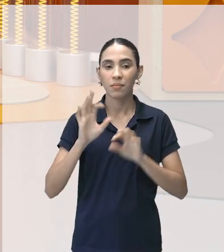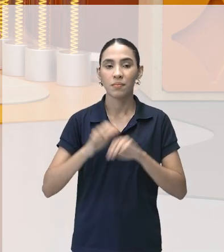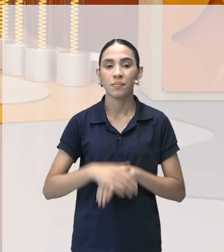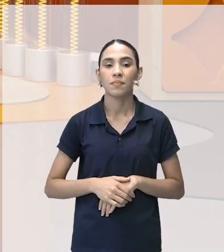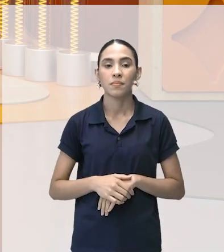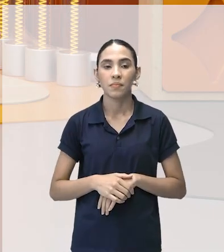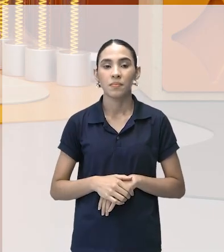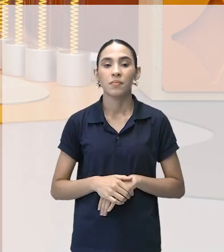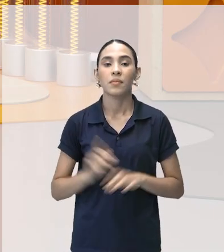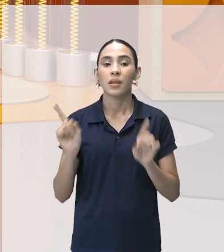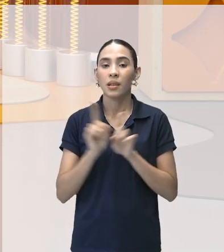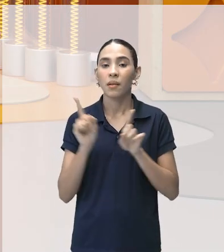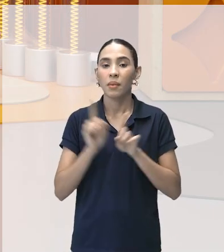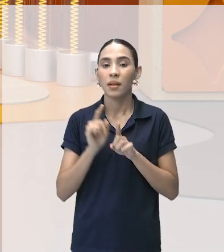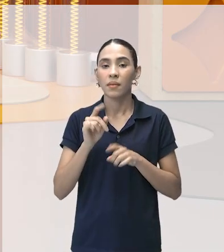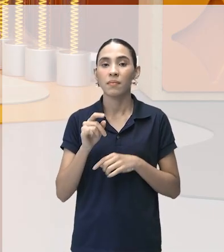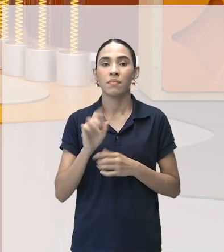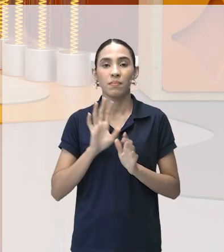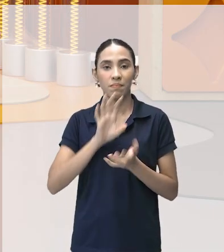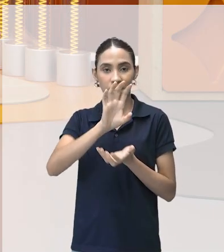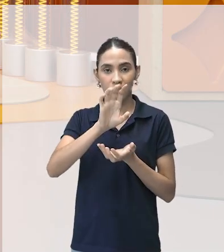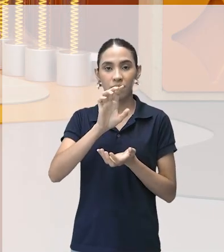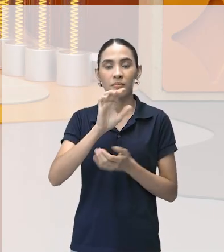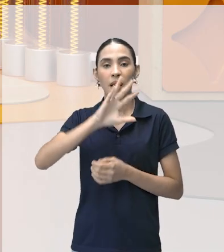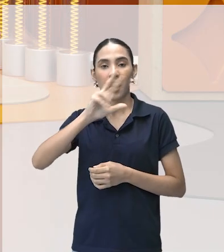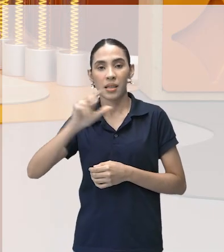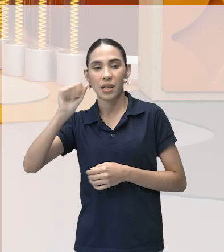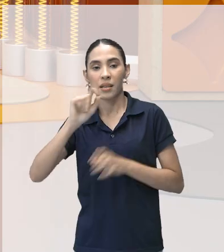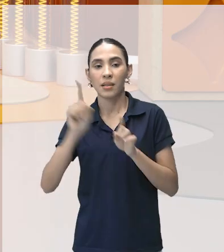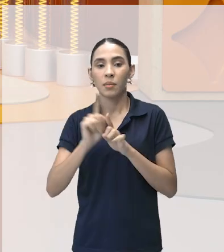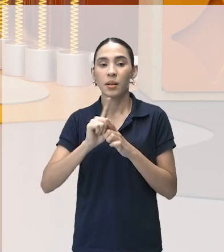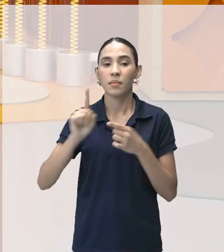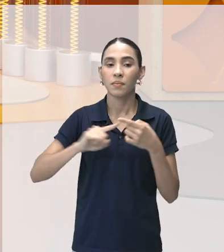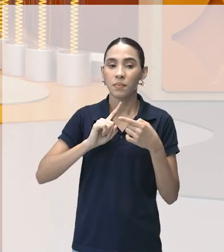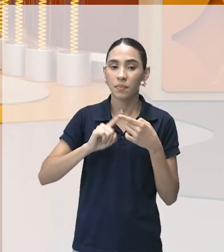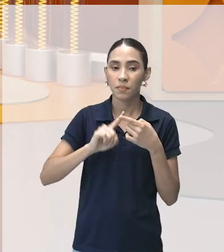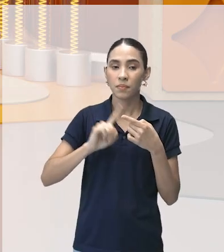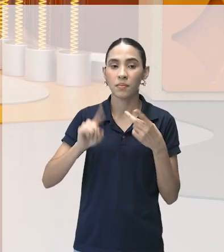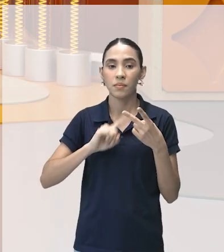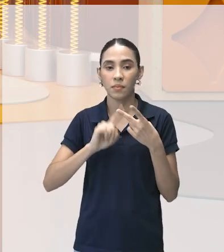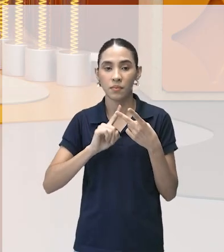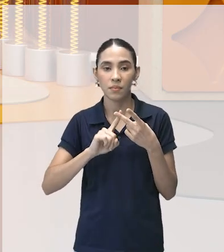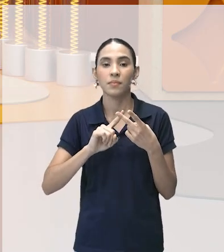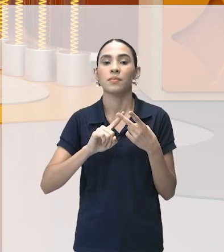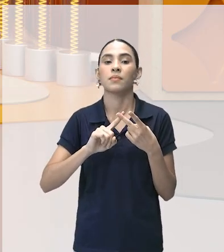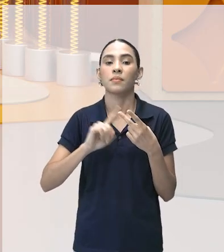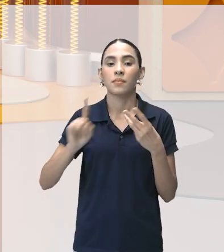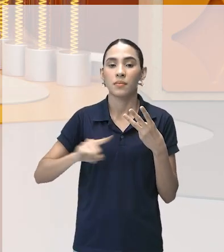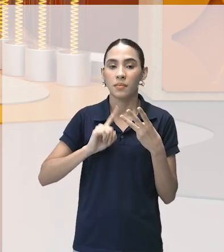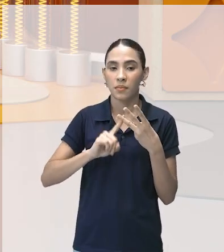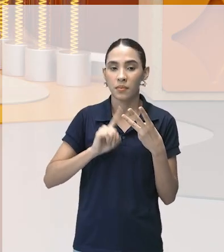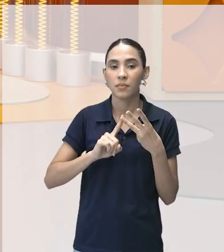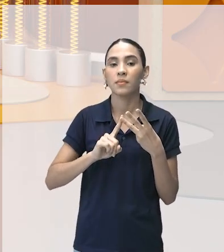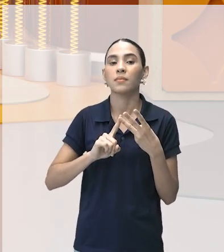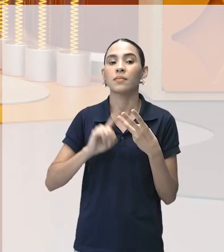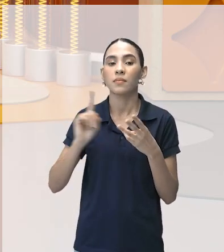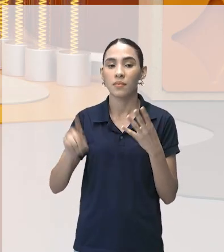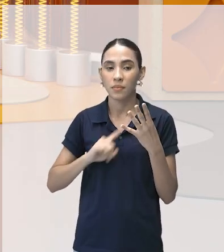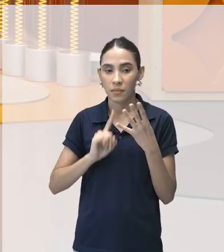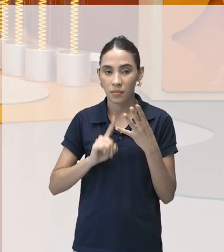extensão aí vai estar no continente asiático, Cazaquistão, Quirguistão,